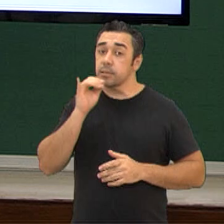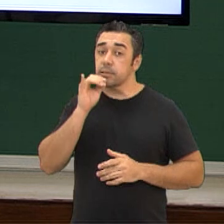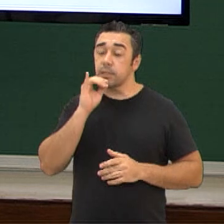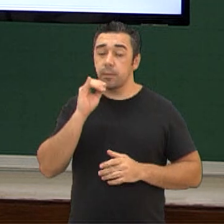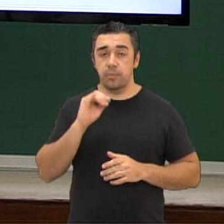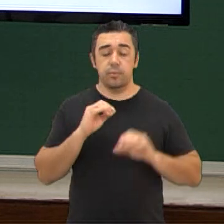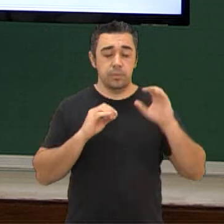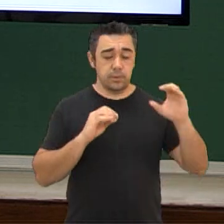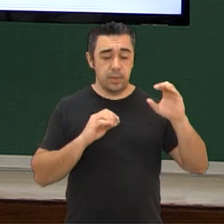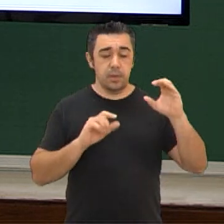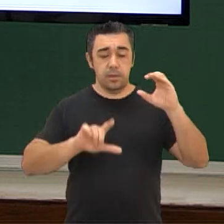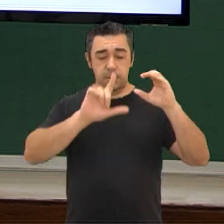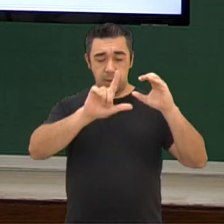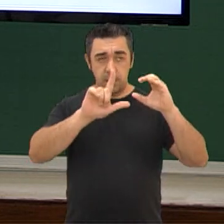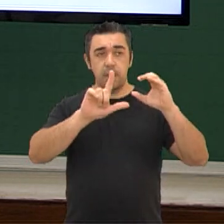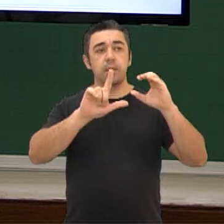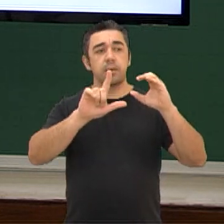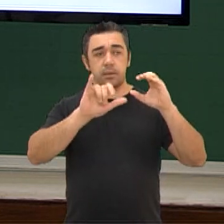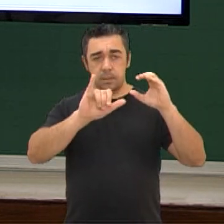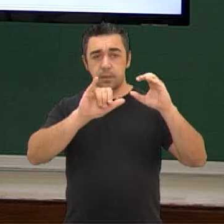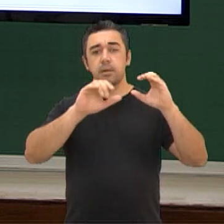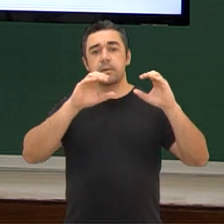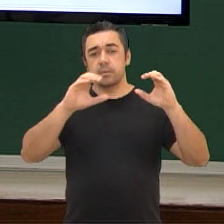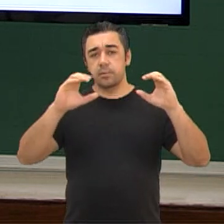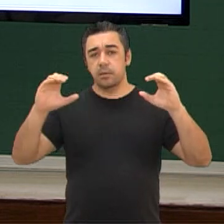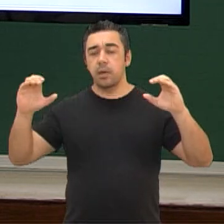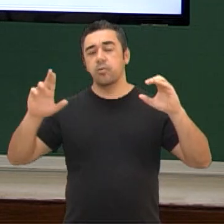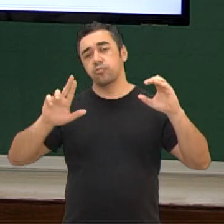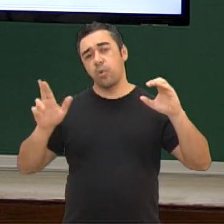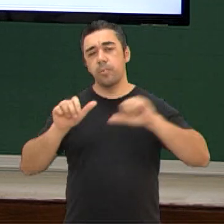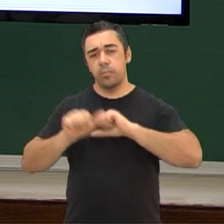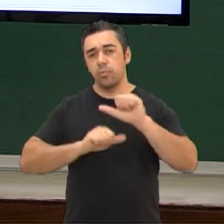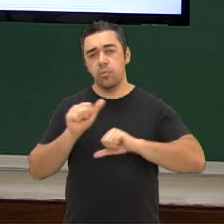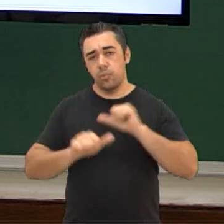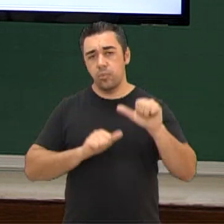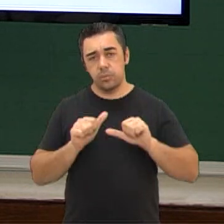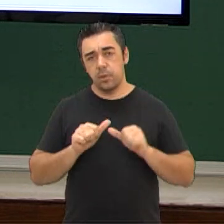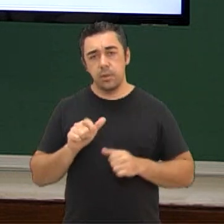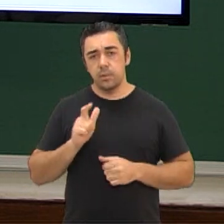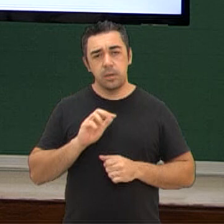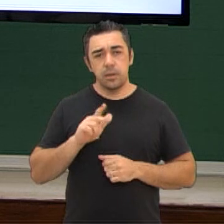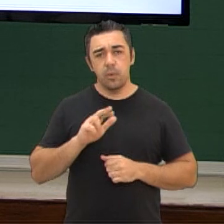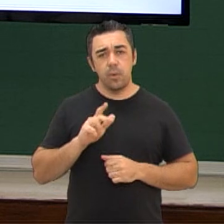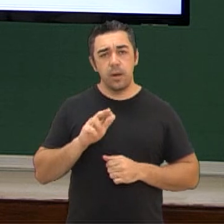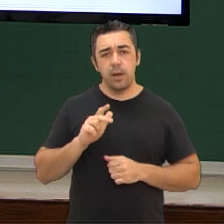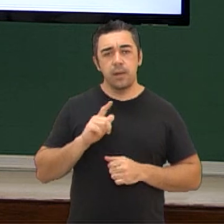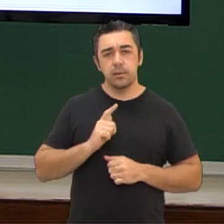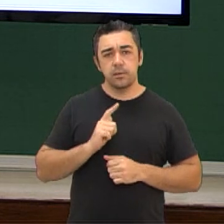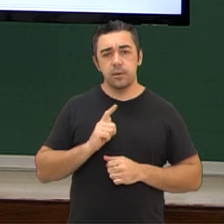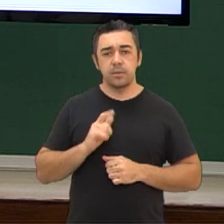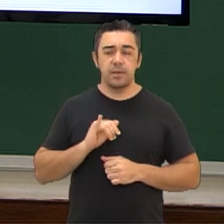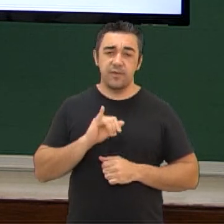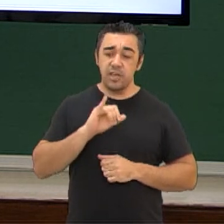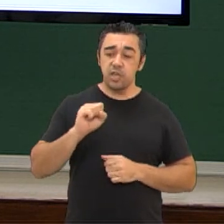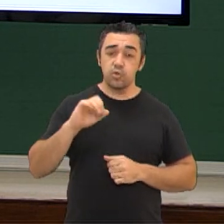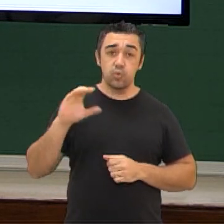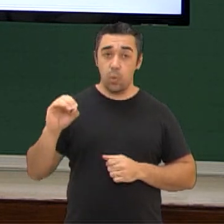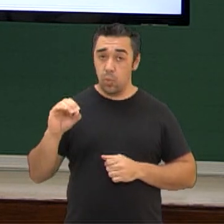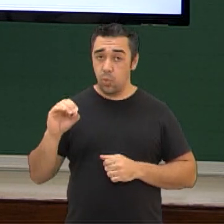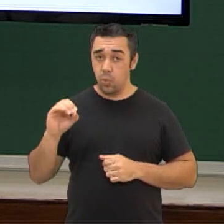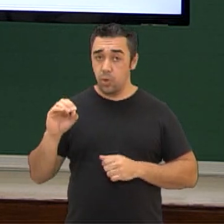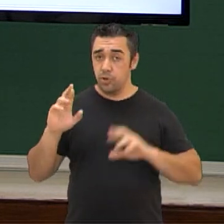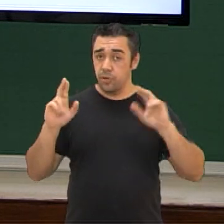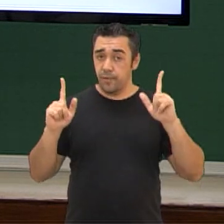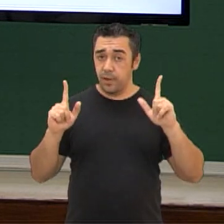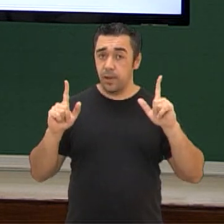ligado aqui no meio? Bom, ia mudar o nome do radical, né? Ao invés de ser propil, ele seria o isopropil,